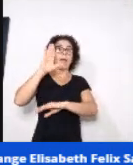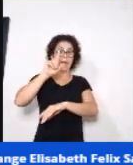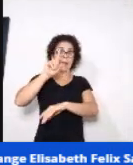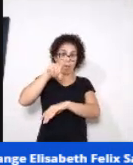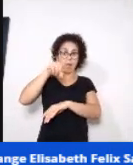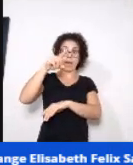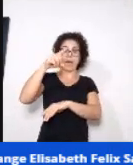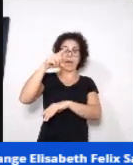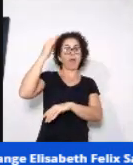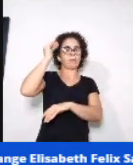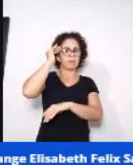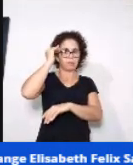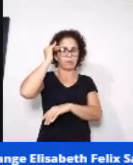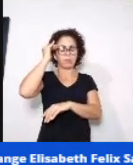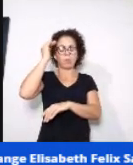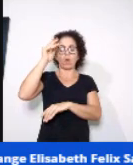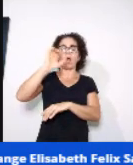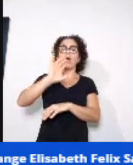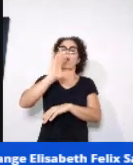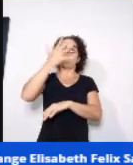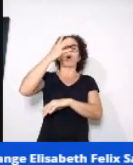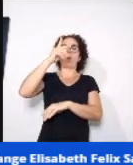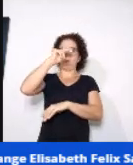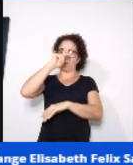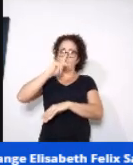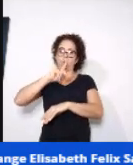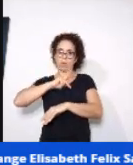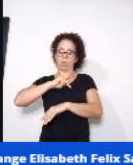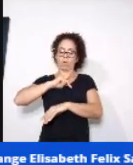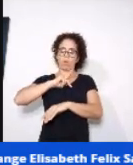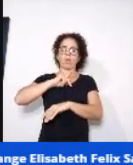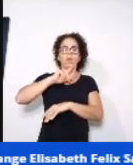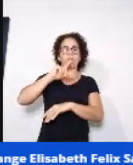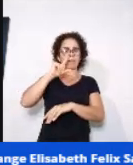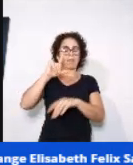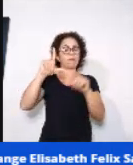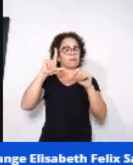para eu ter uma reação? Ok. Mais um?